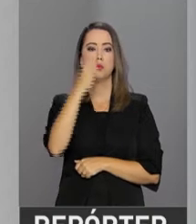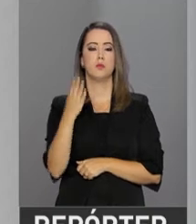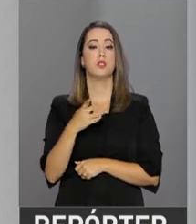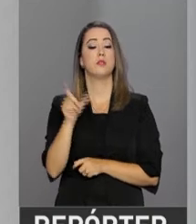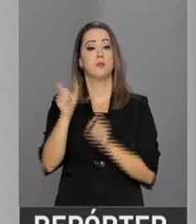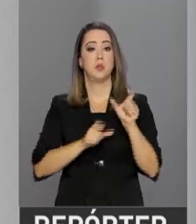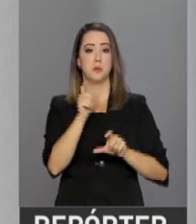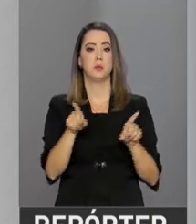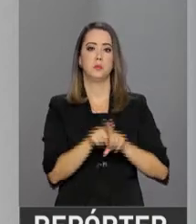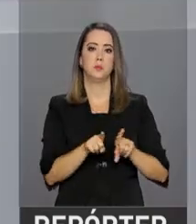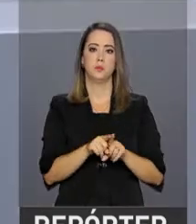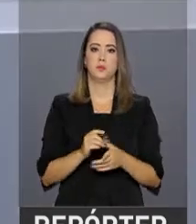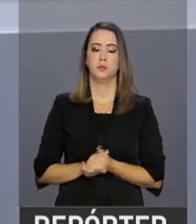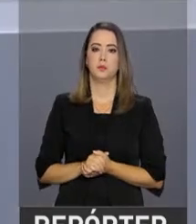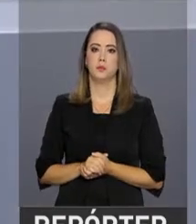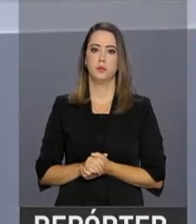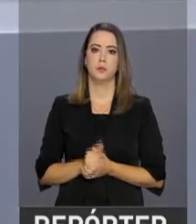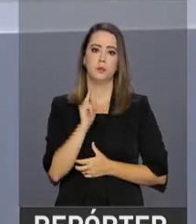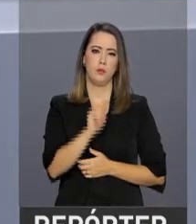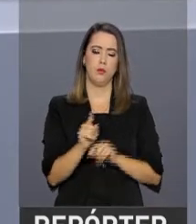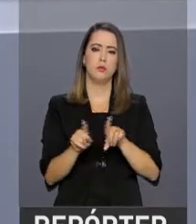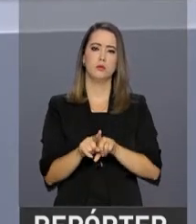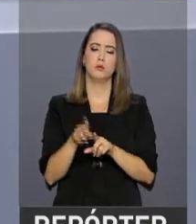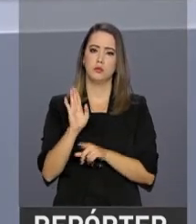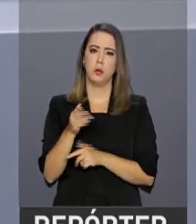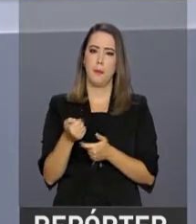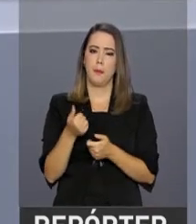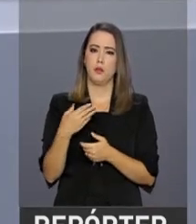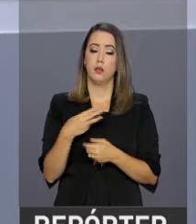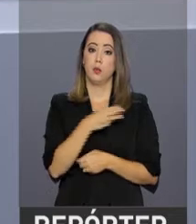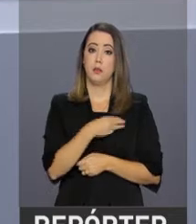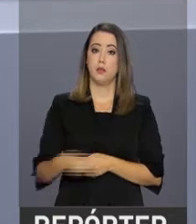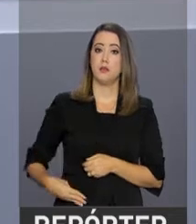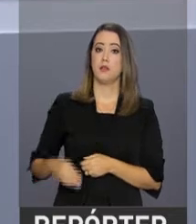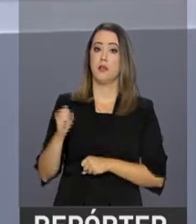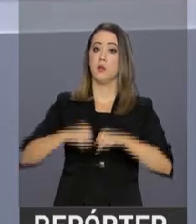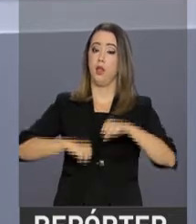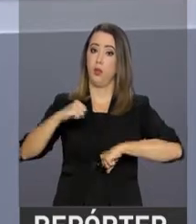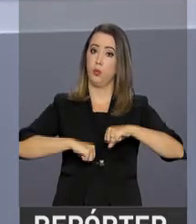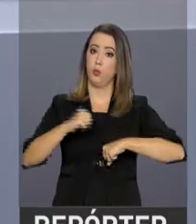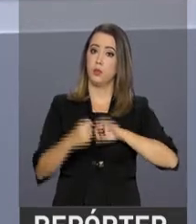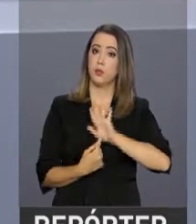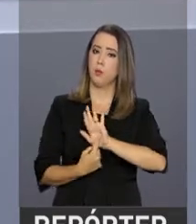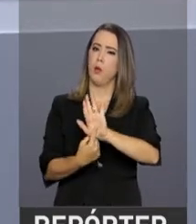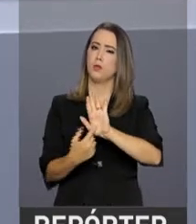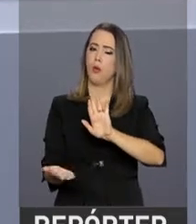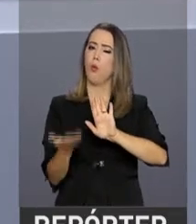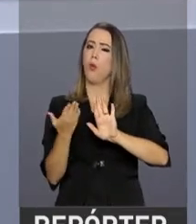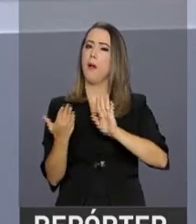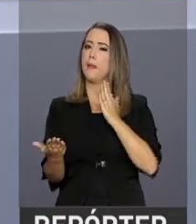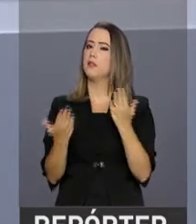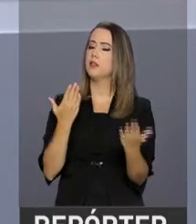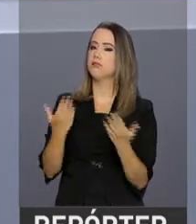os brasileiros e daqui a pouco o ministério da indústria e comércio exterior e serviços divulga a balança comercial